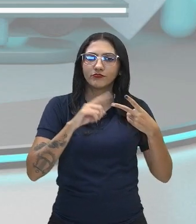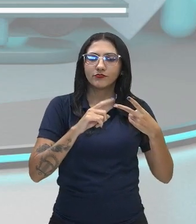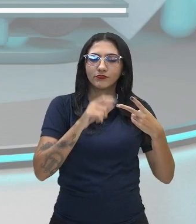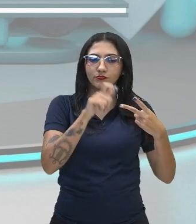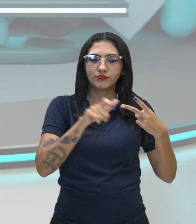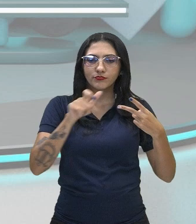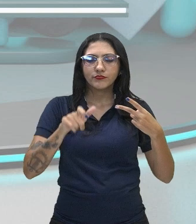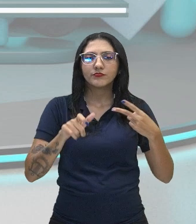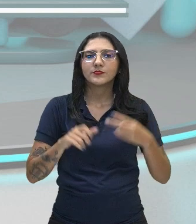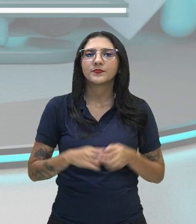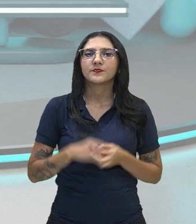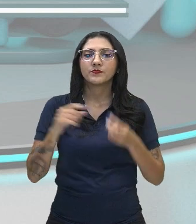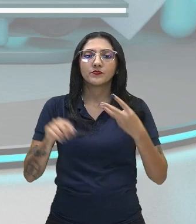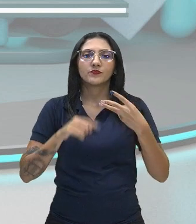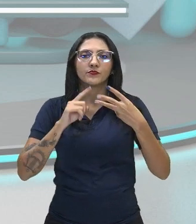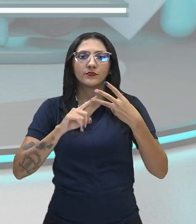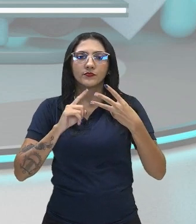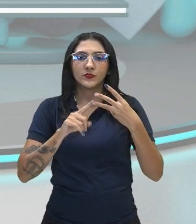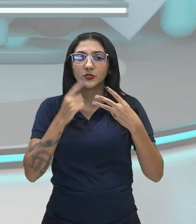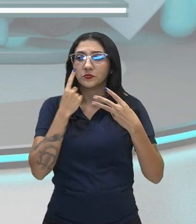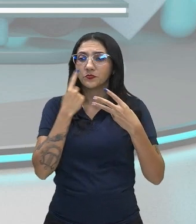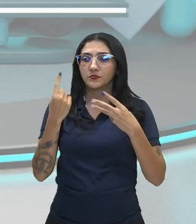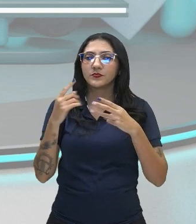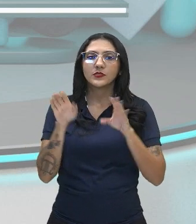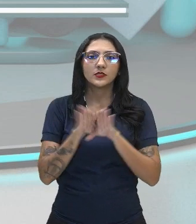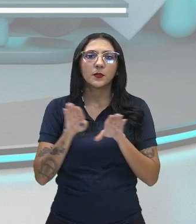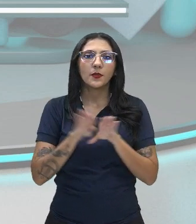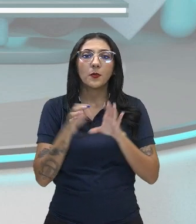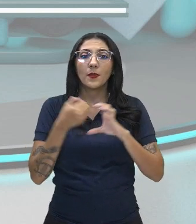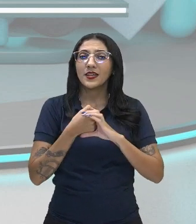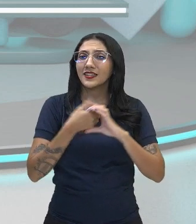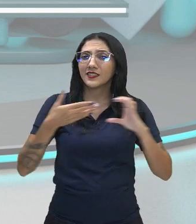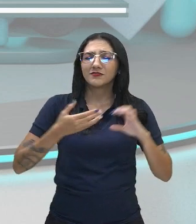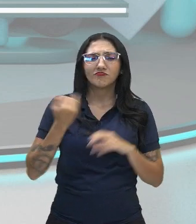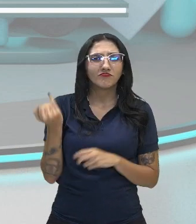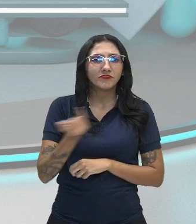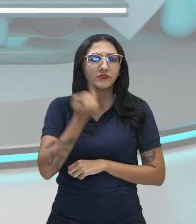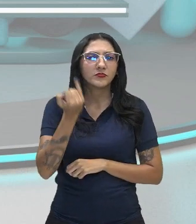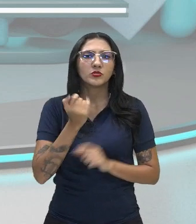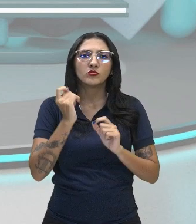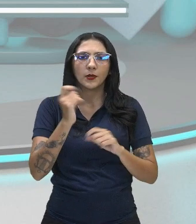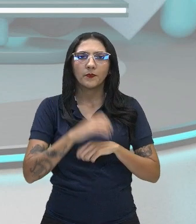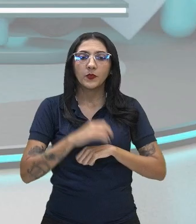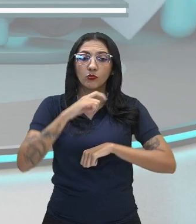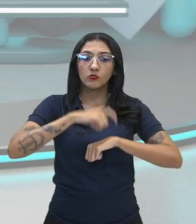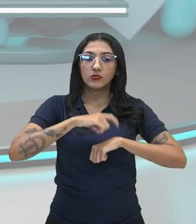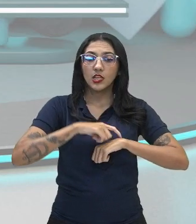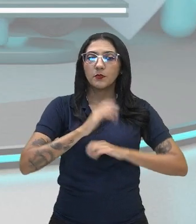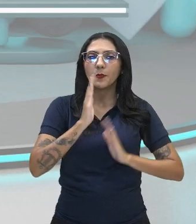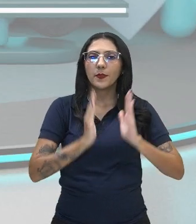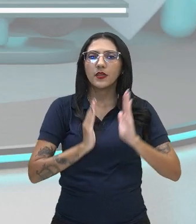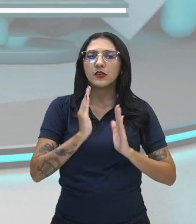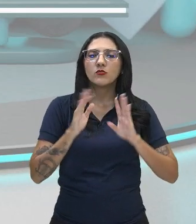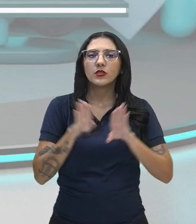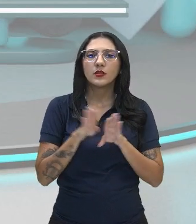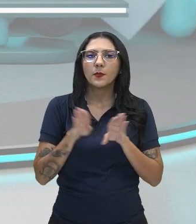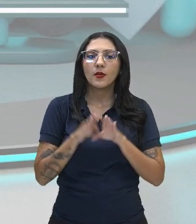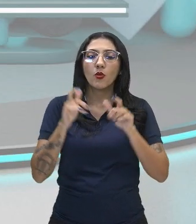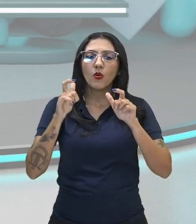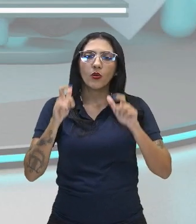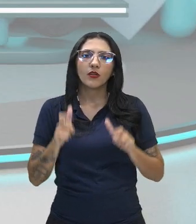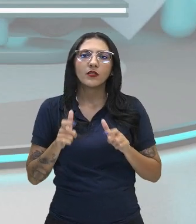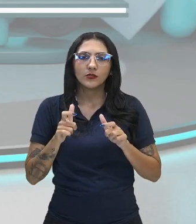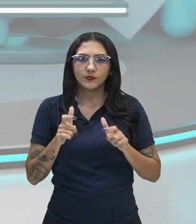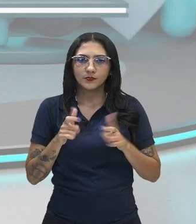personagens. Nós temos como elemento uma característica fundamental, o tempo e o espaço. Imagine que alguém